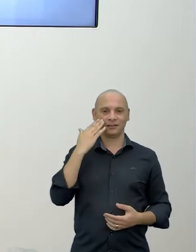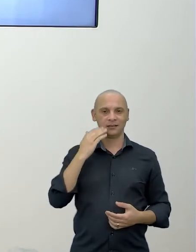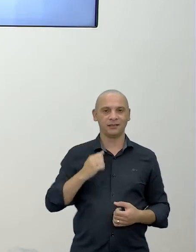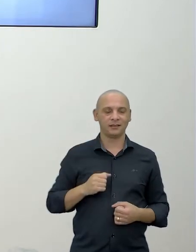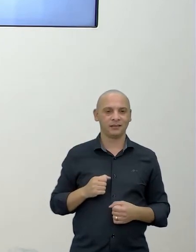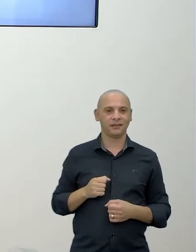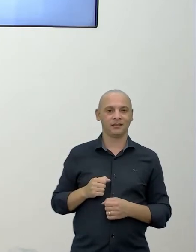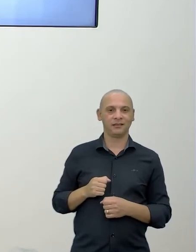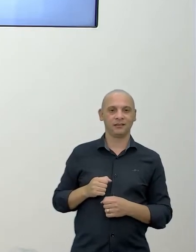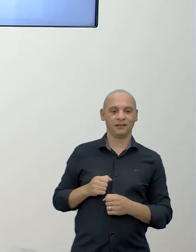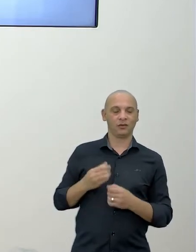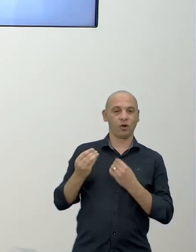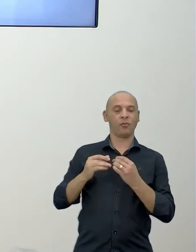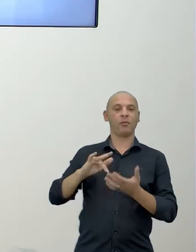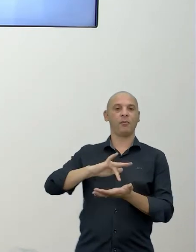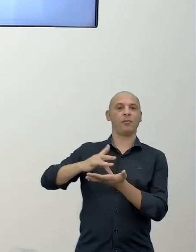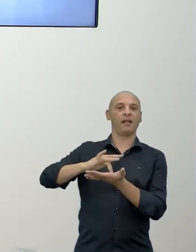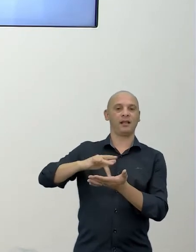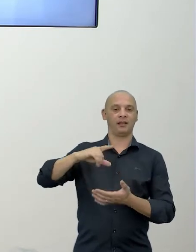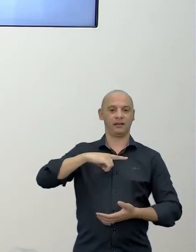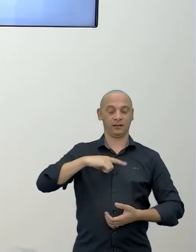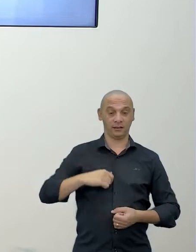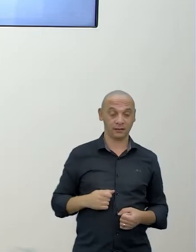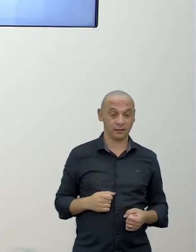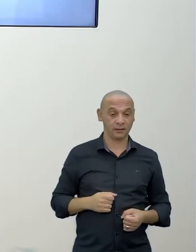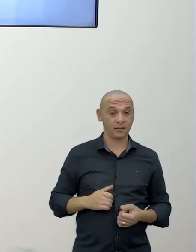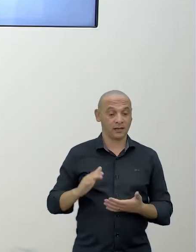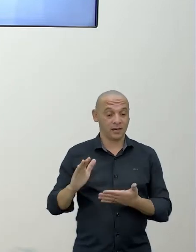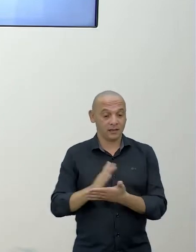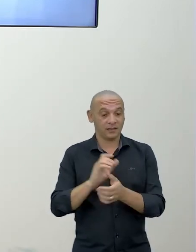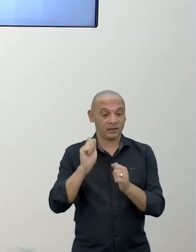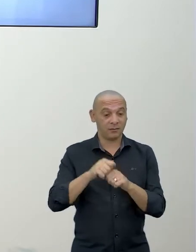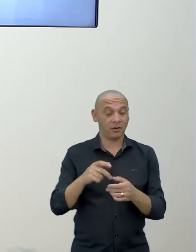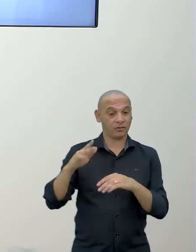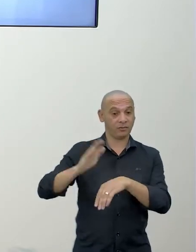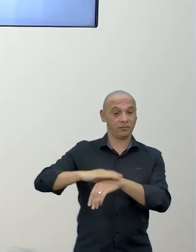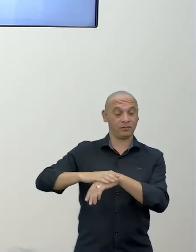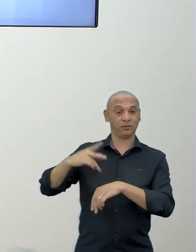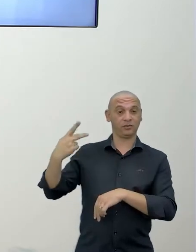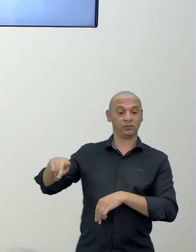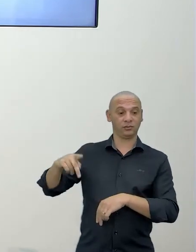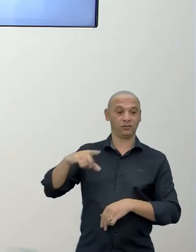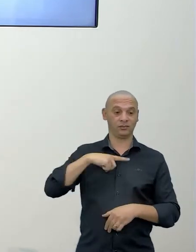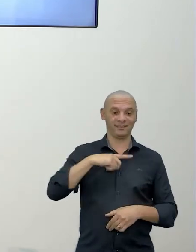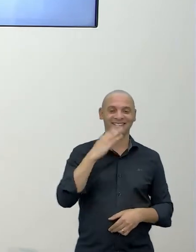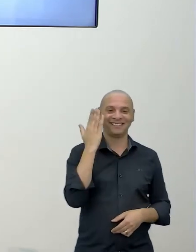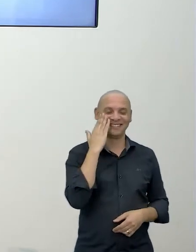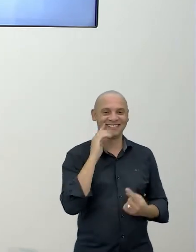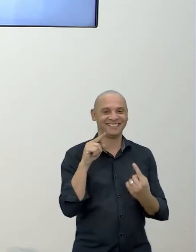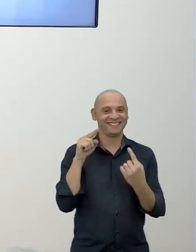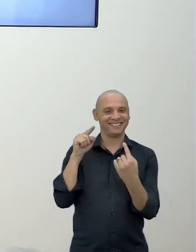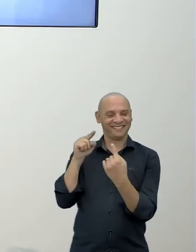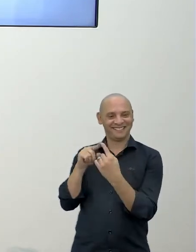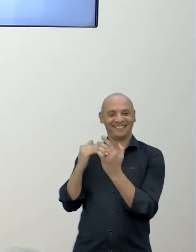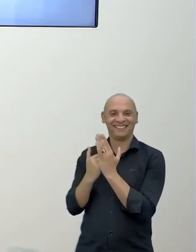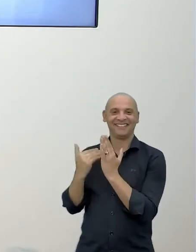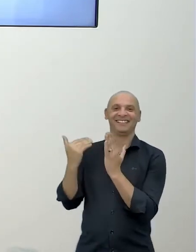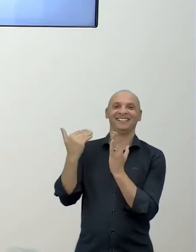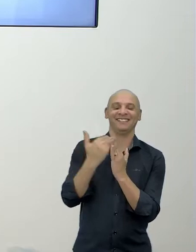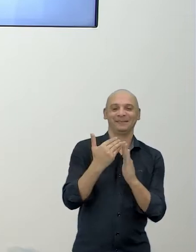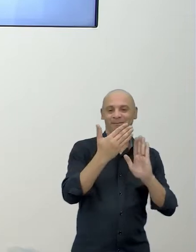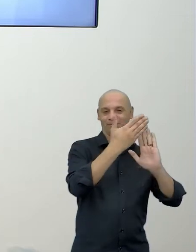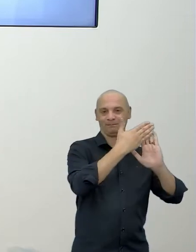no caso de balé especificamente. E como muitas vezes isso era uma prática dentro do universo do balé.